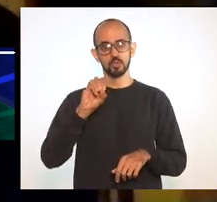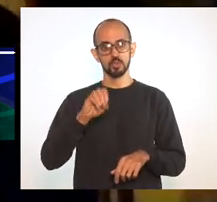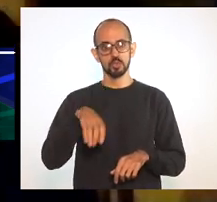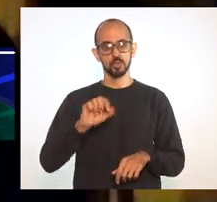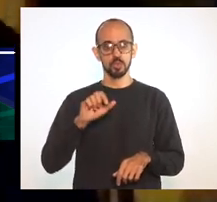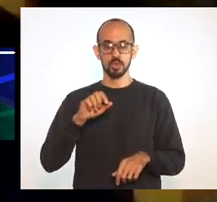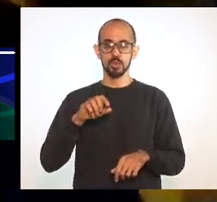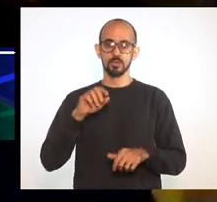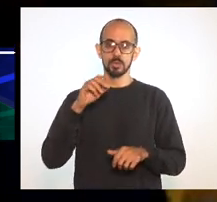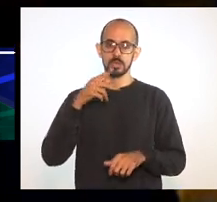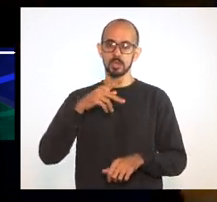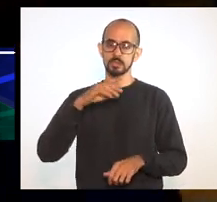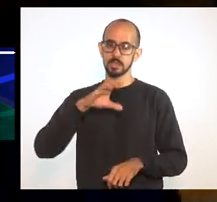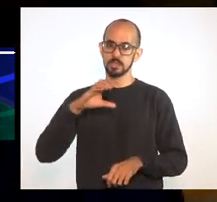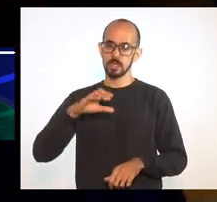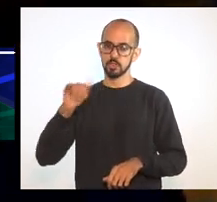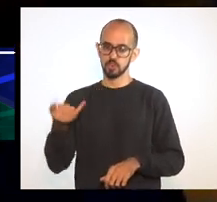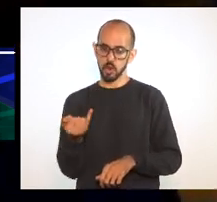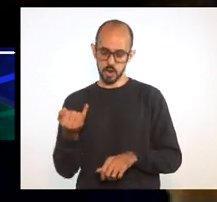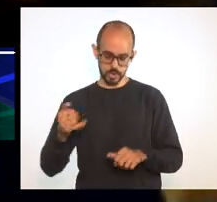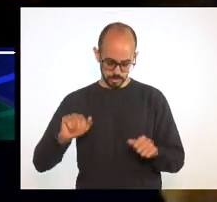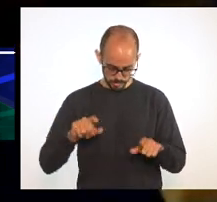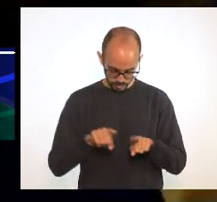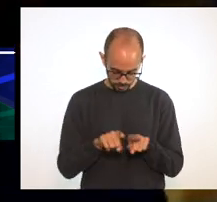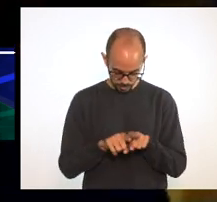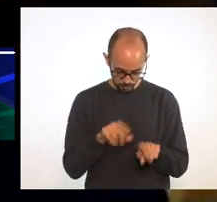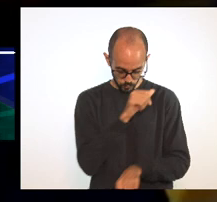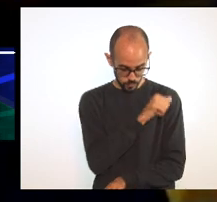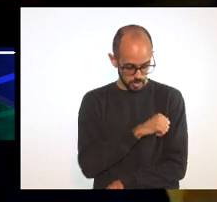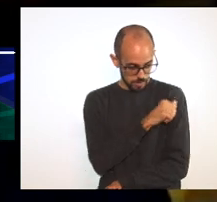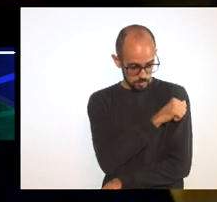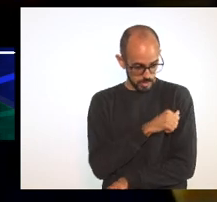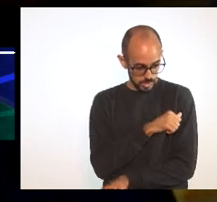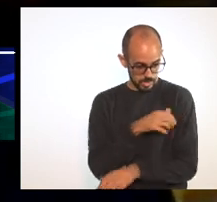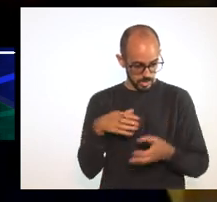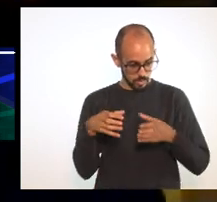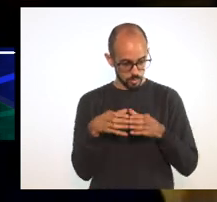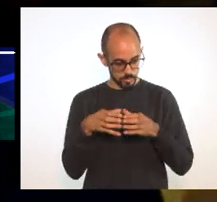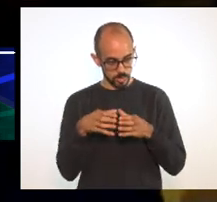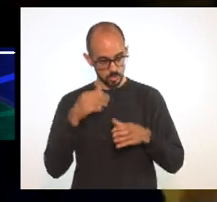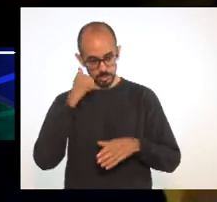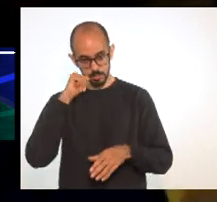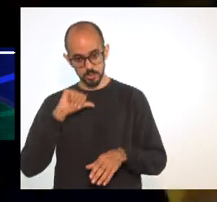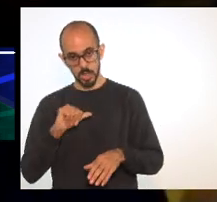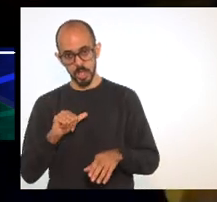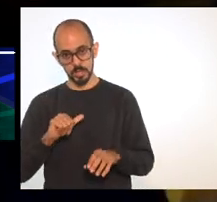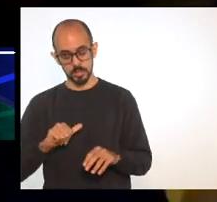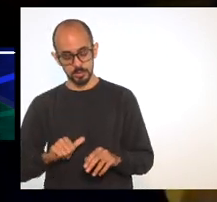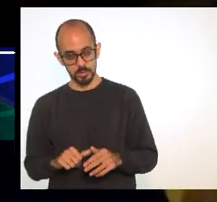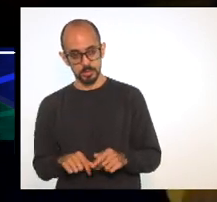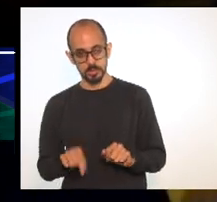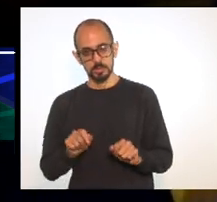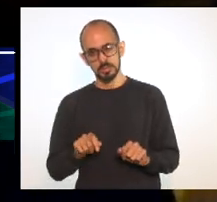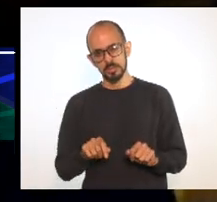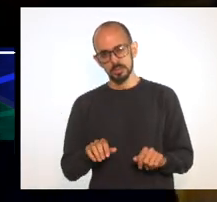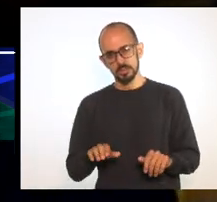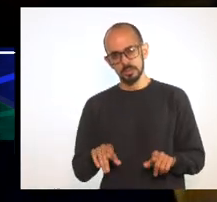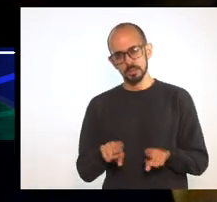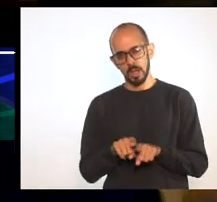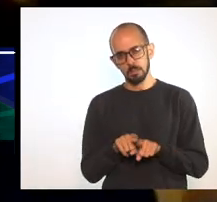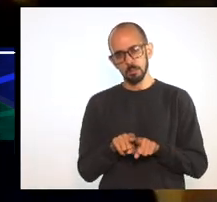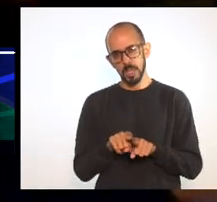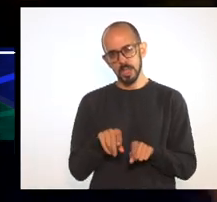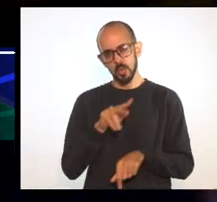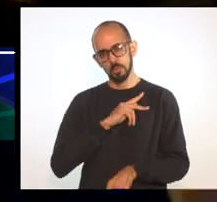a enfermeira Rejane fez o parecer na Comissão das Mulheres e o presidente